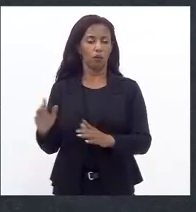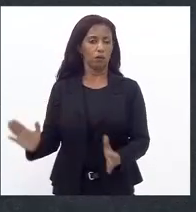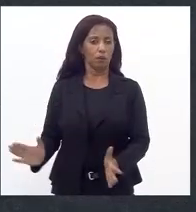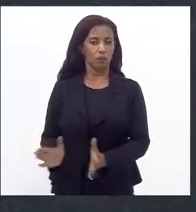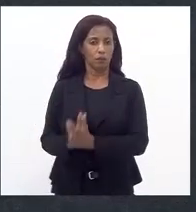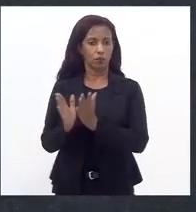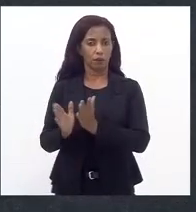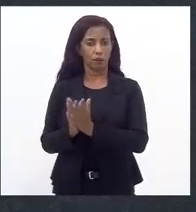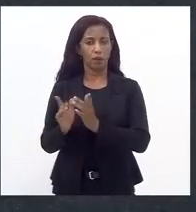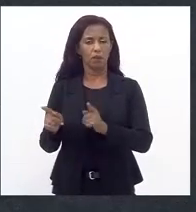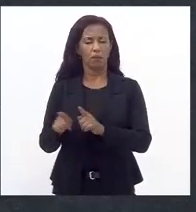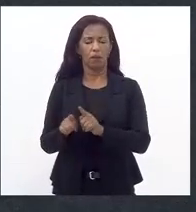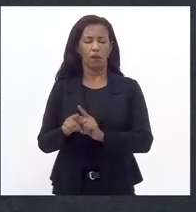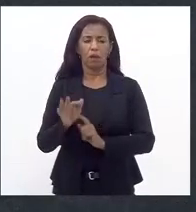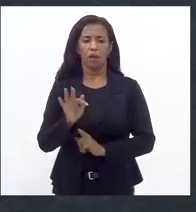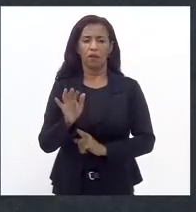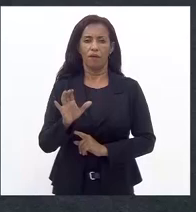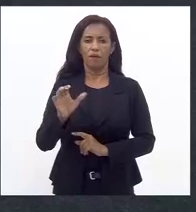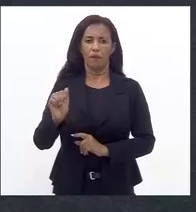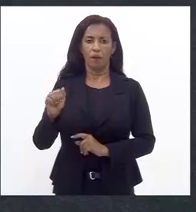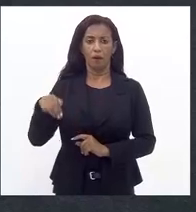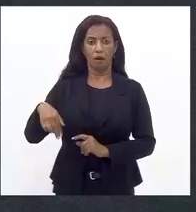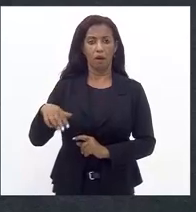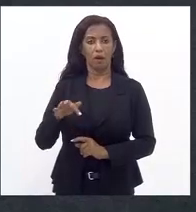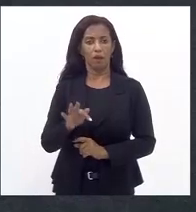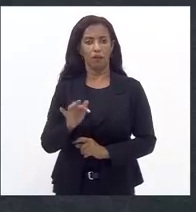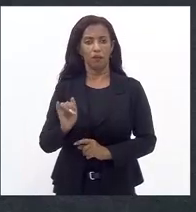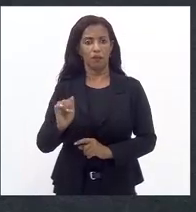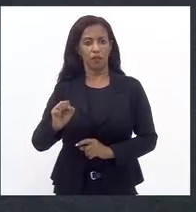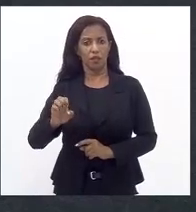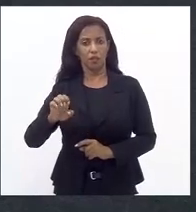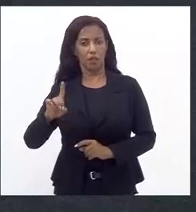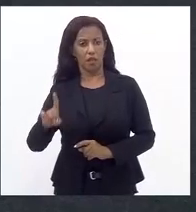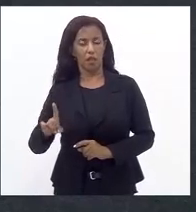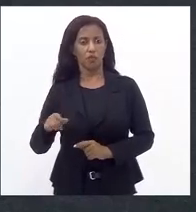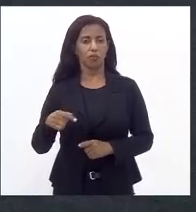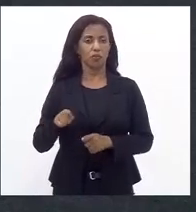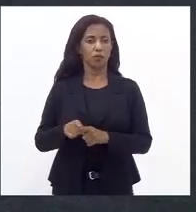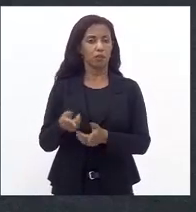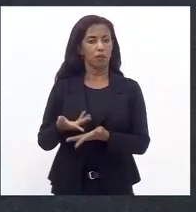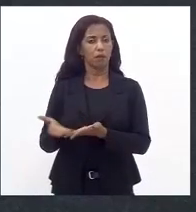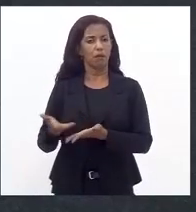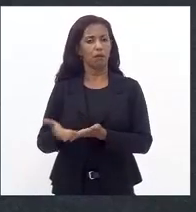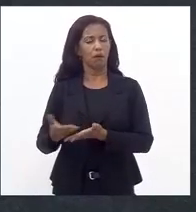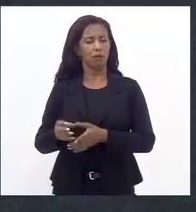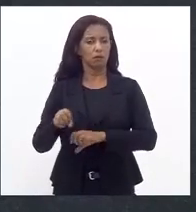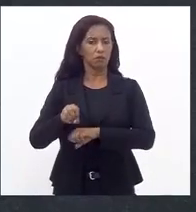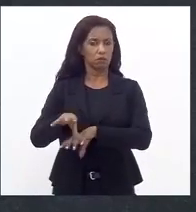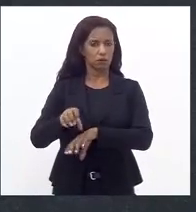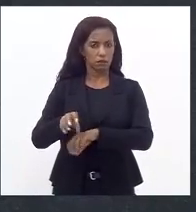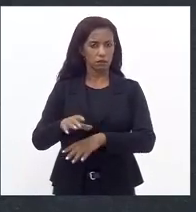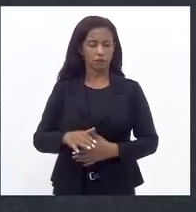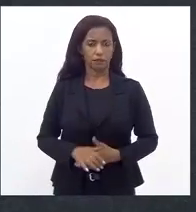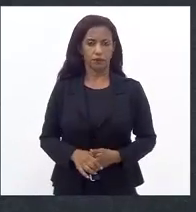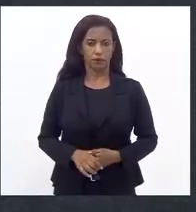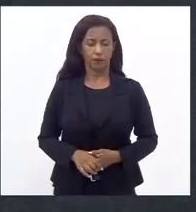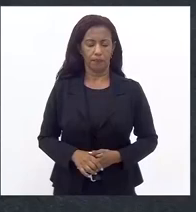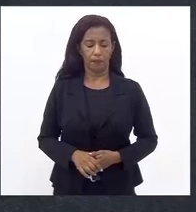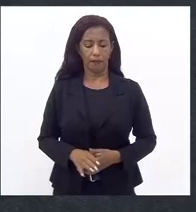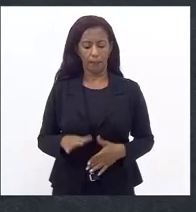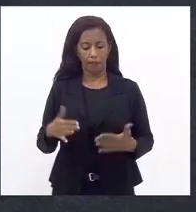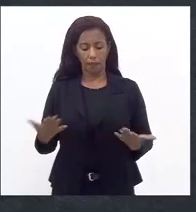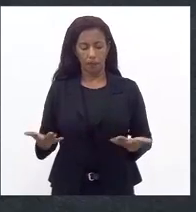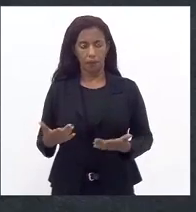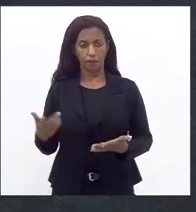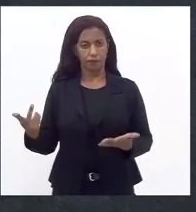mas também o feccan fizer AD e também os gastos de saúde de educação estão